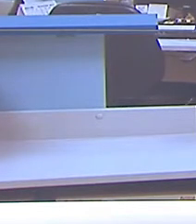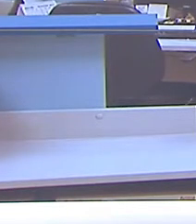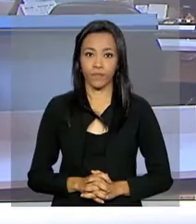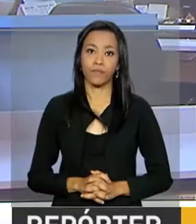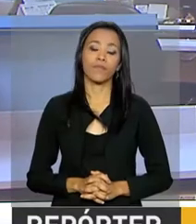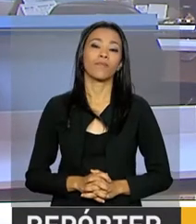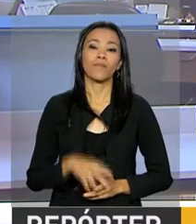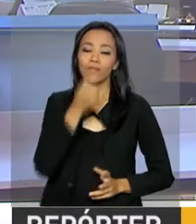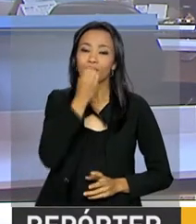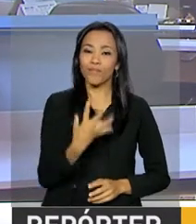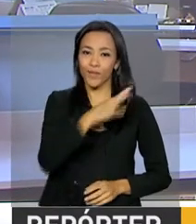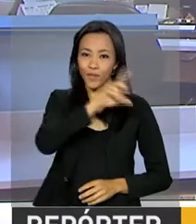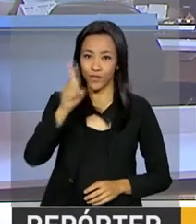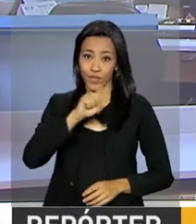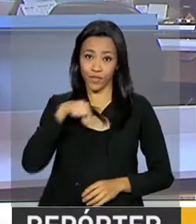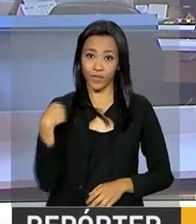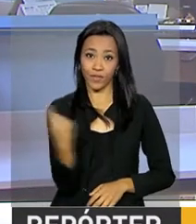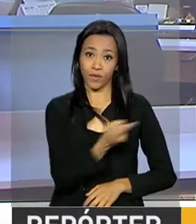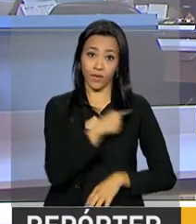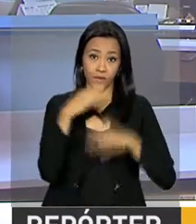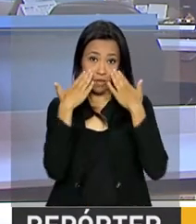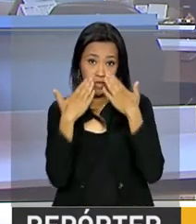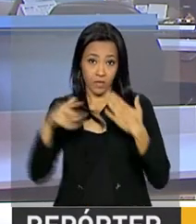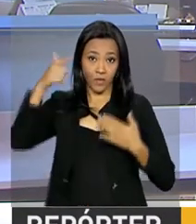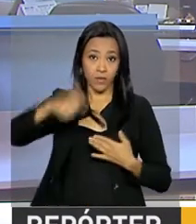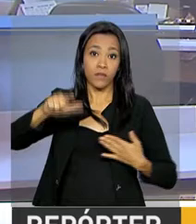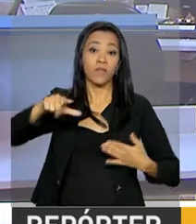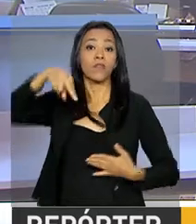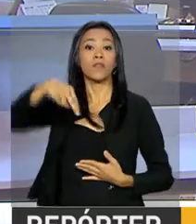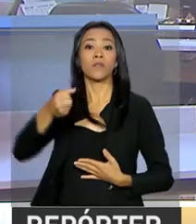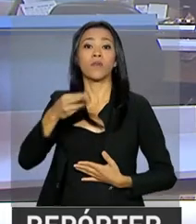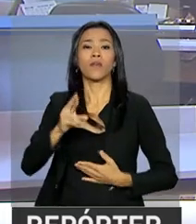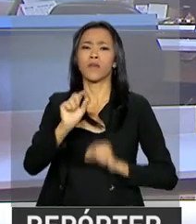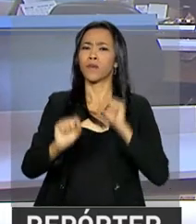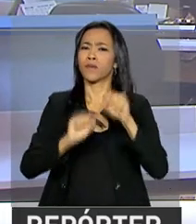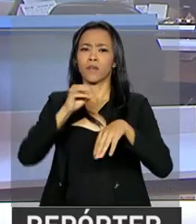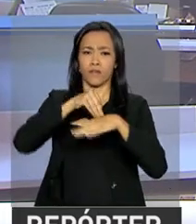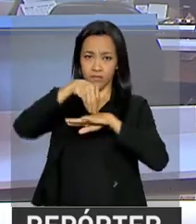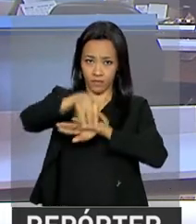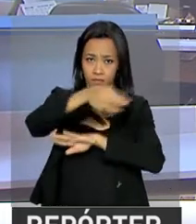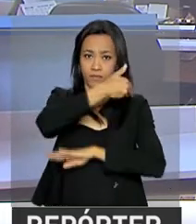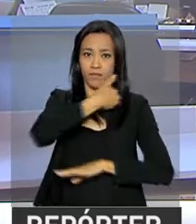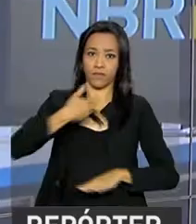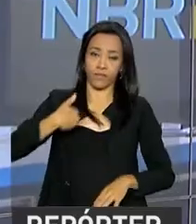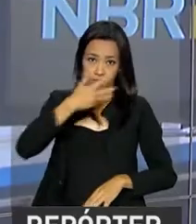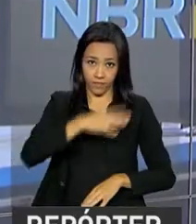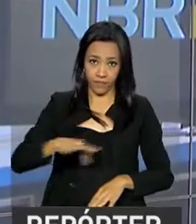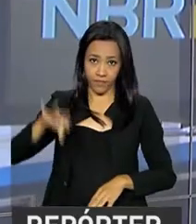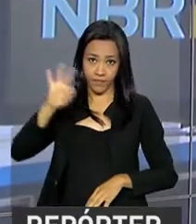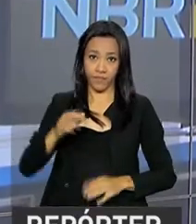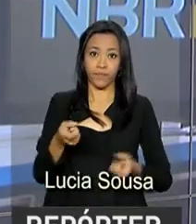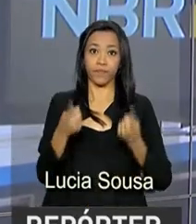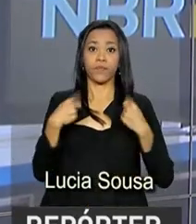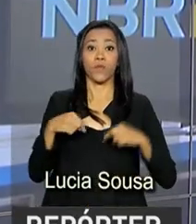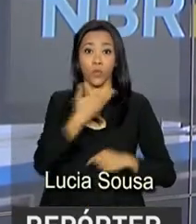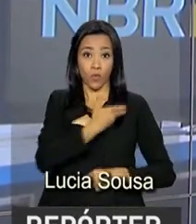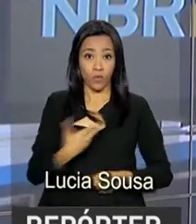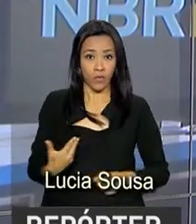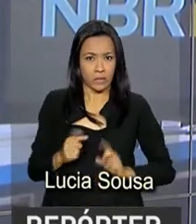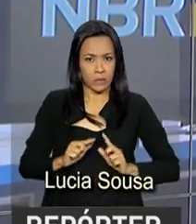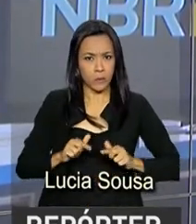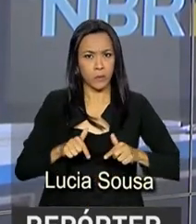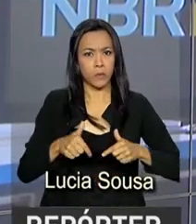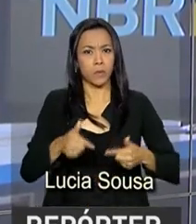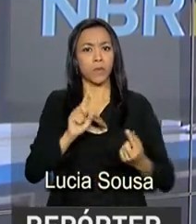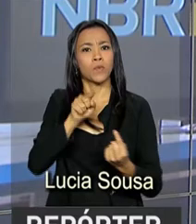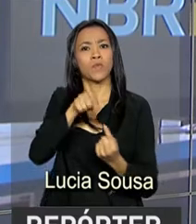olá bom dia estamos de volta com um repórter e nbr as notícias do governo federal o governo trabalha pela aprovação